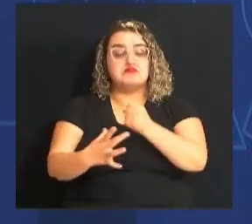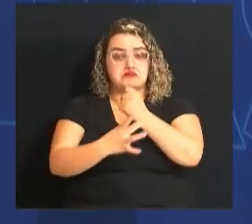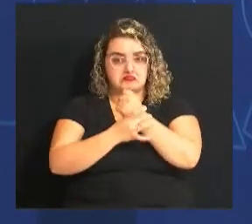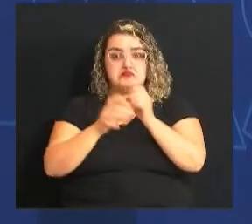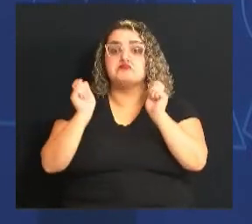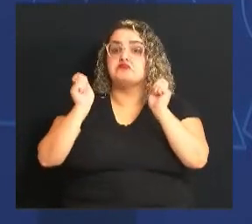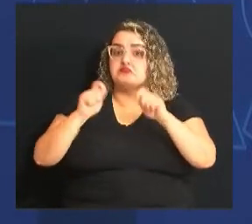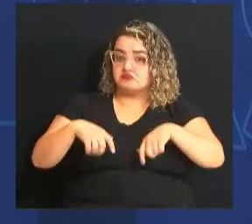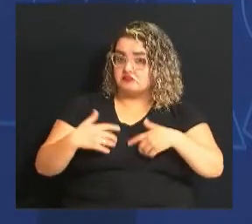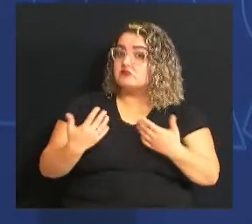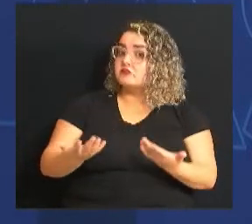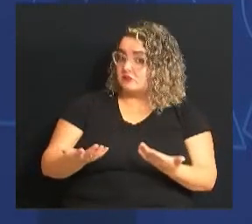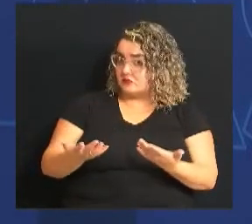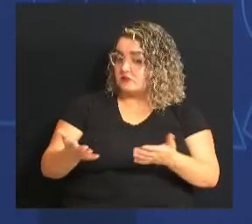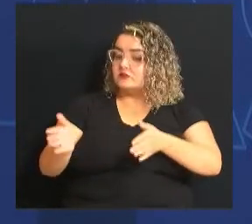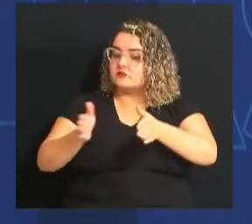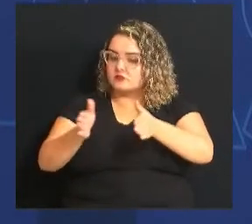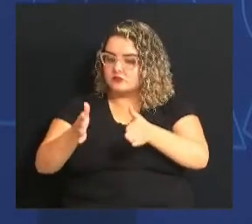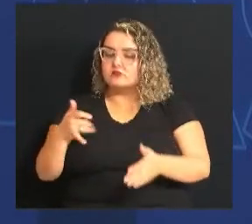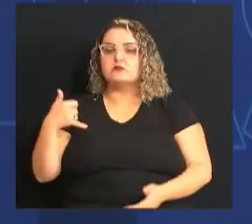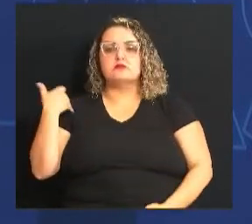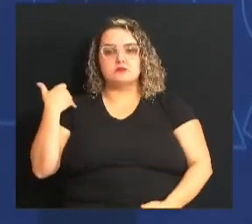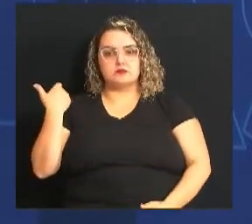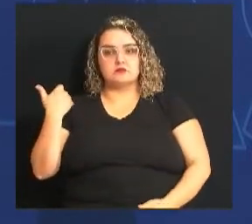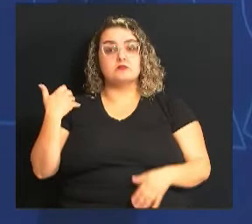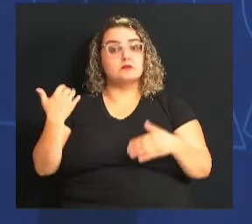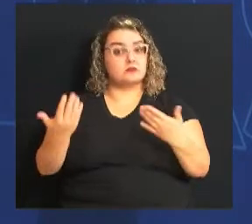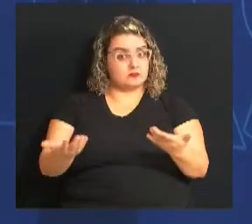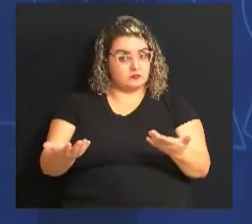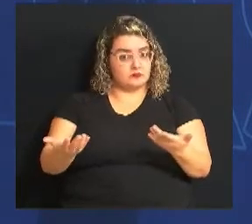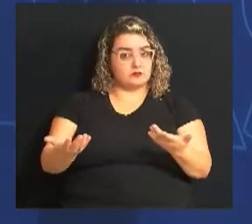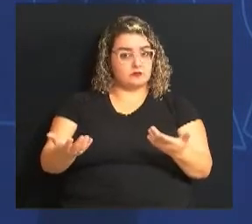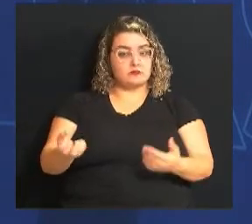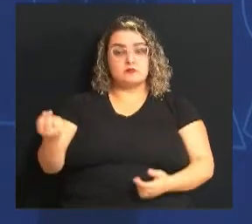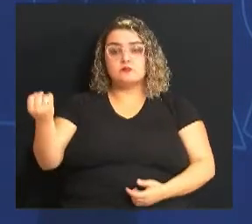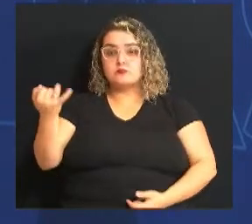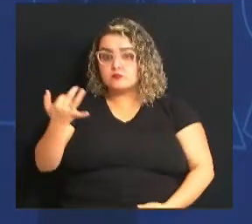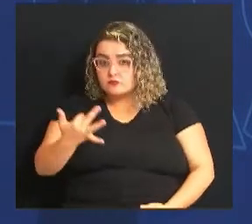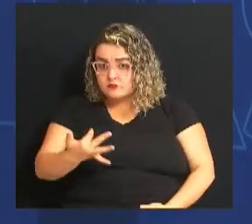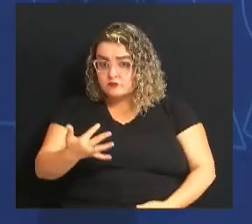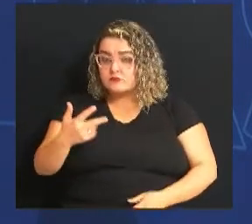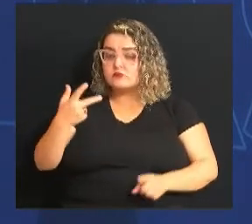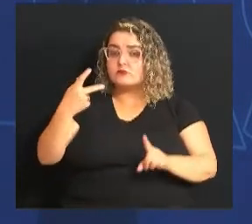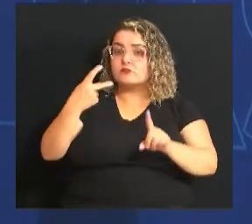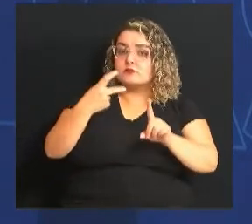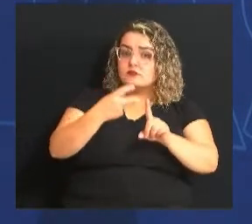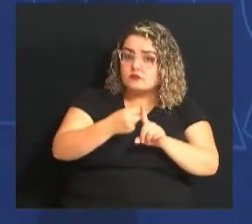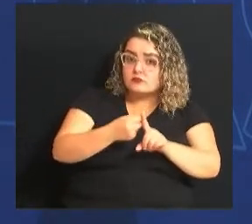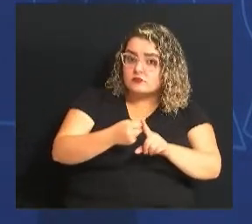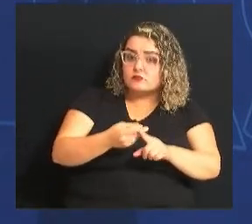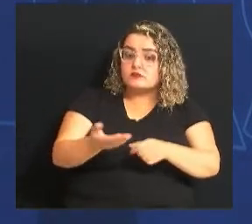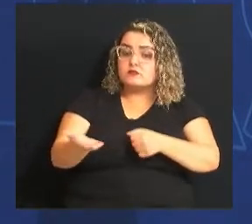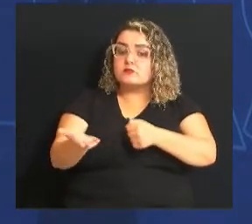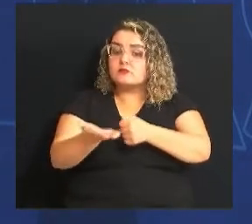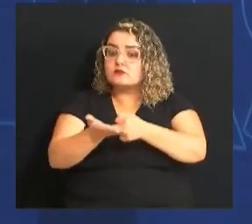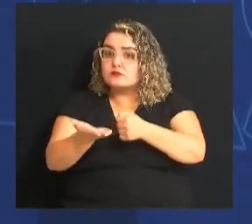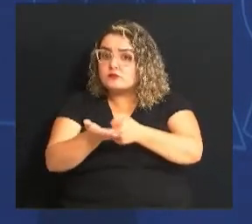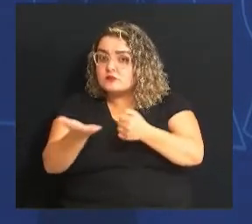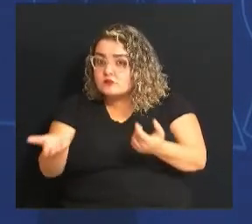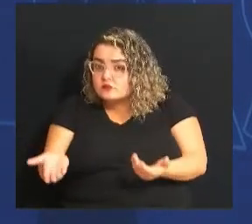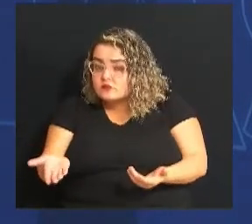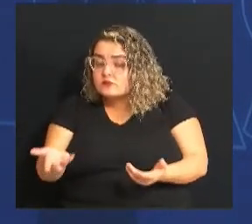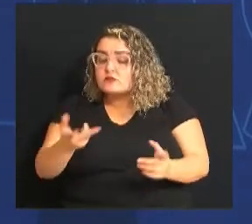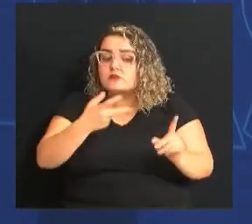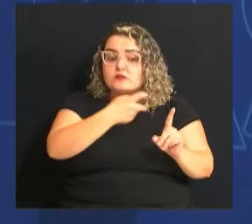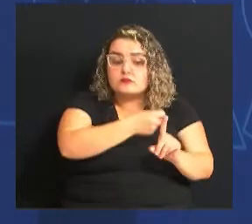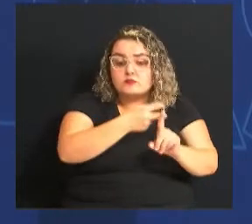eficaz para essa faixa etária. Então, sobre a quantidade de doses, o intervalo entre elas, a